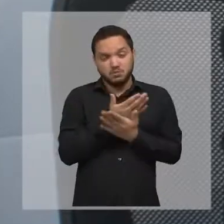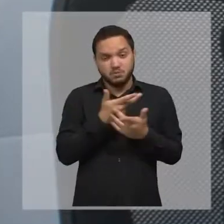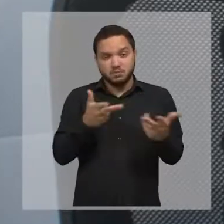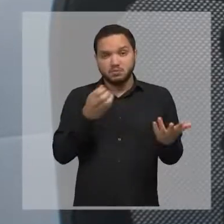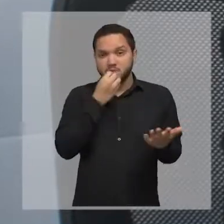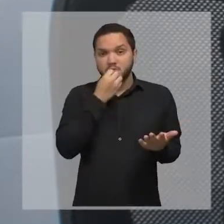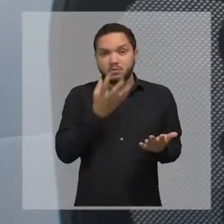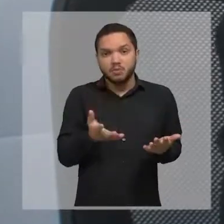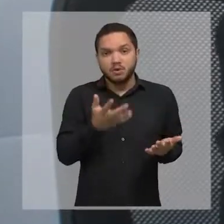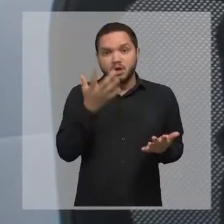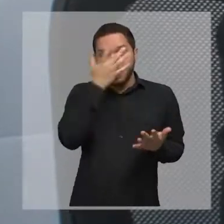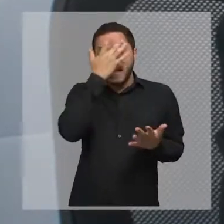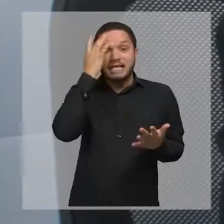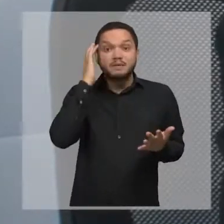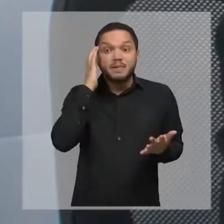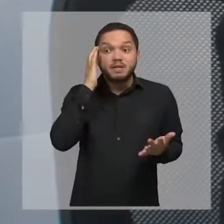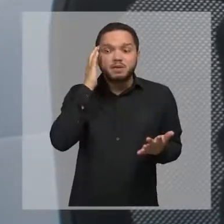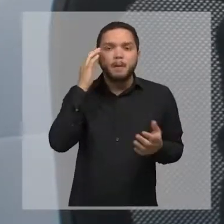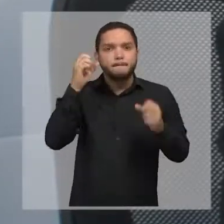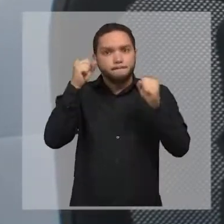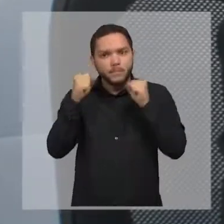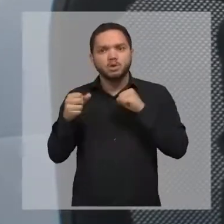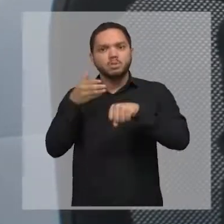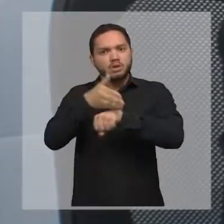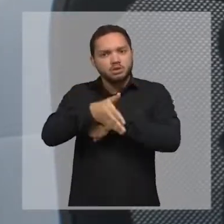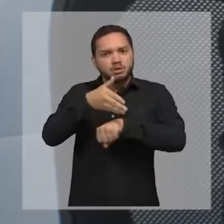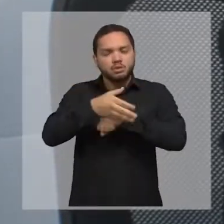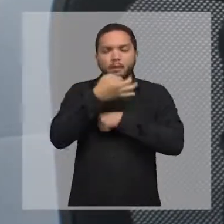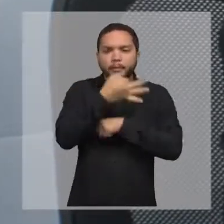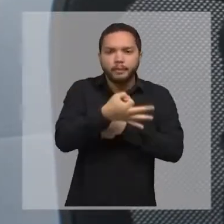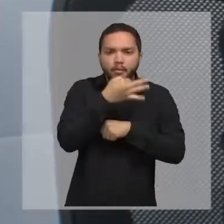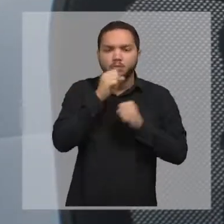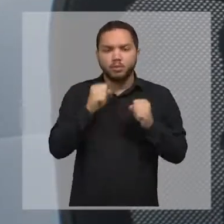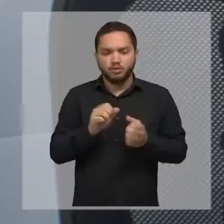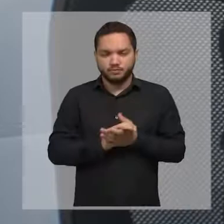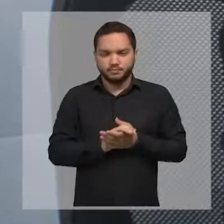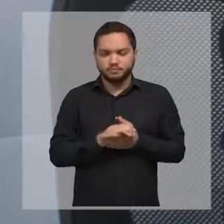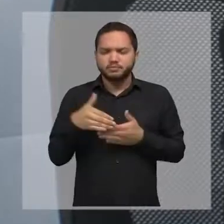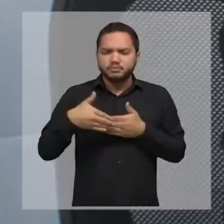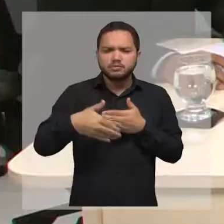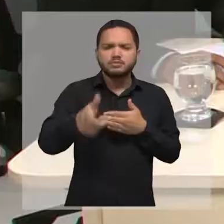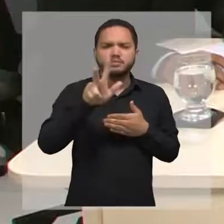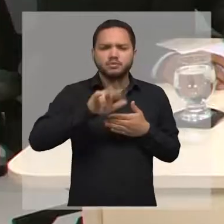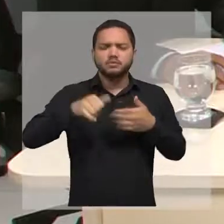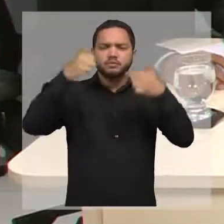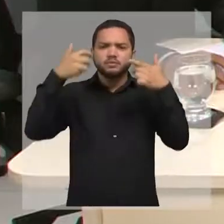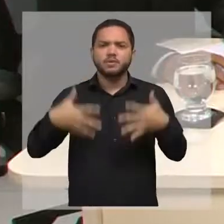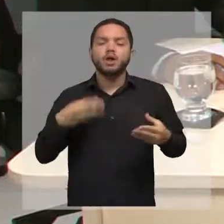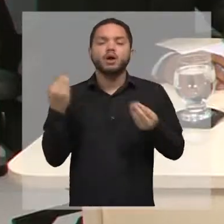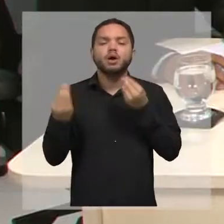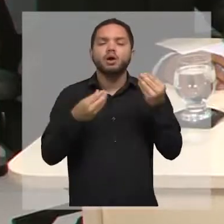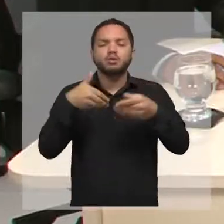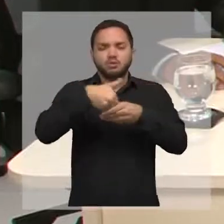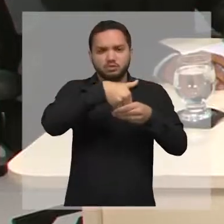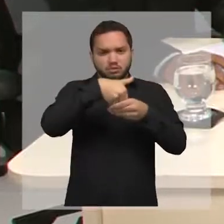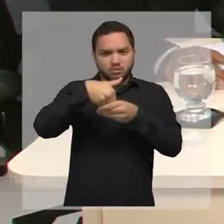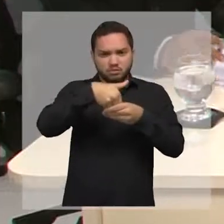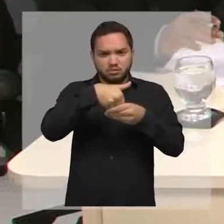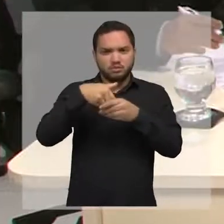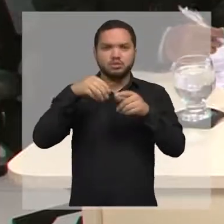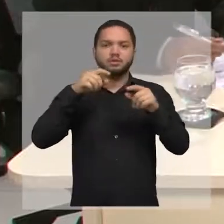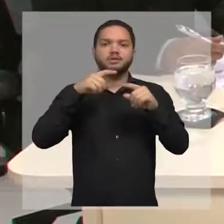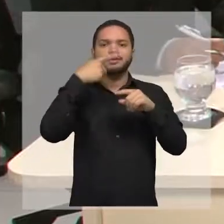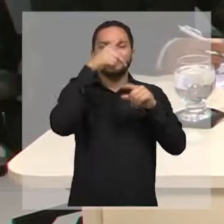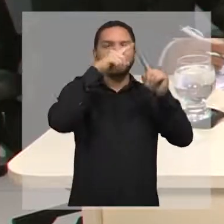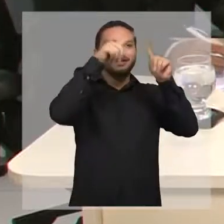alguns aspectos, a própria sociedade pode participar, né? Isso. Mais à frente, nós vamos explicar um pouquinho melhor de como se dá esse trâmite após